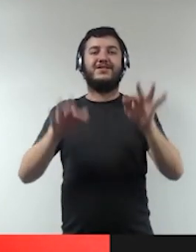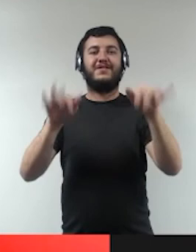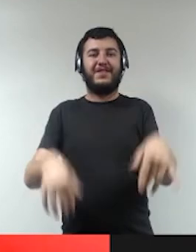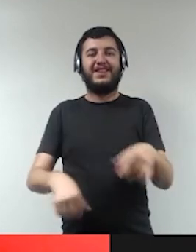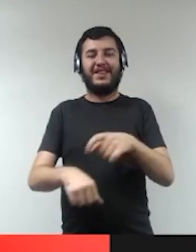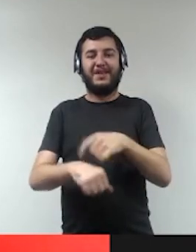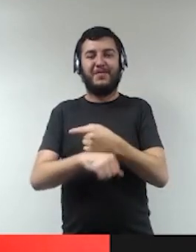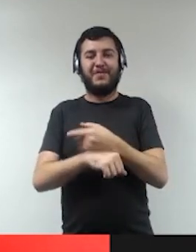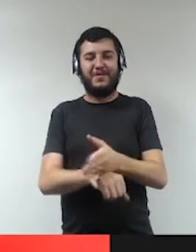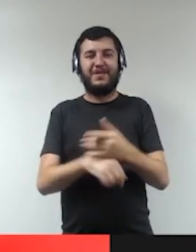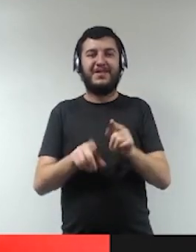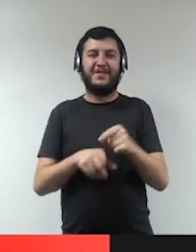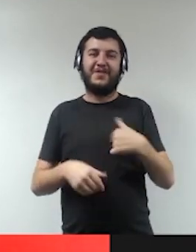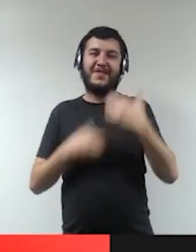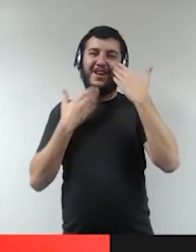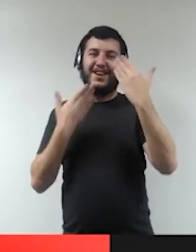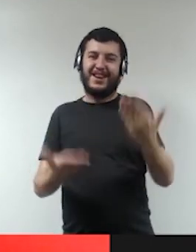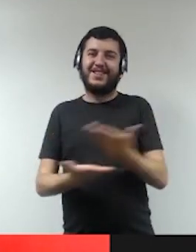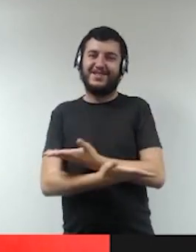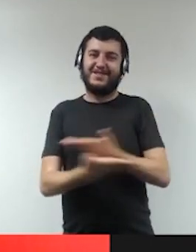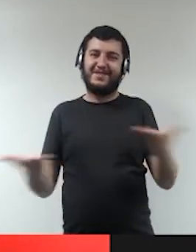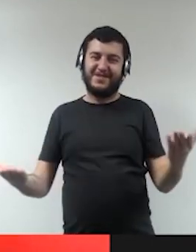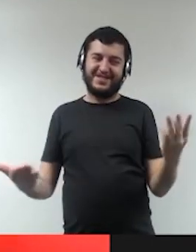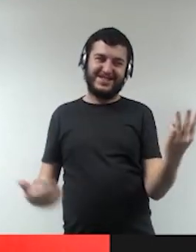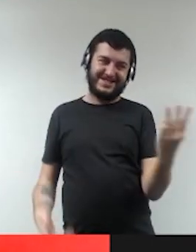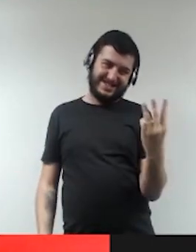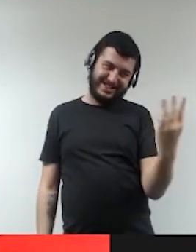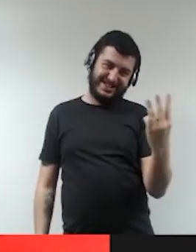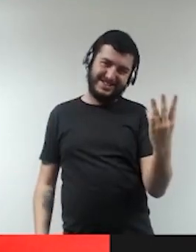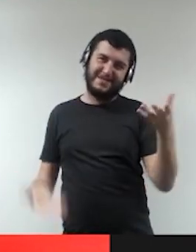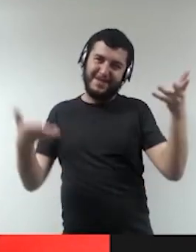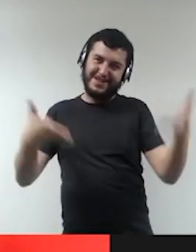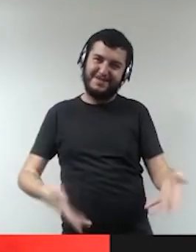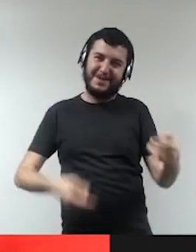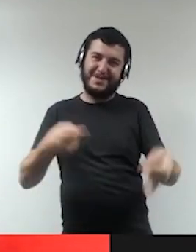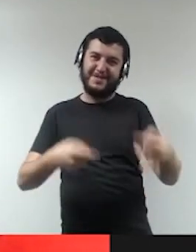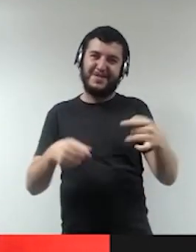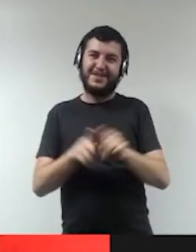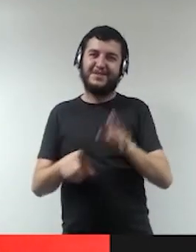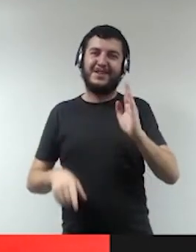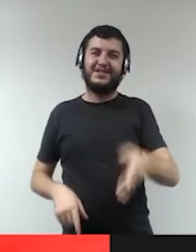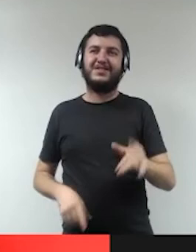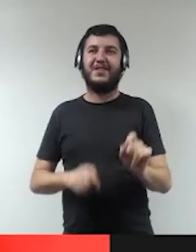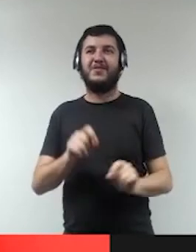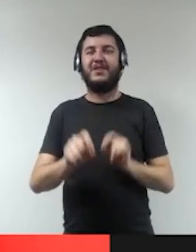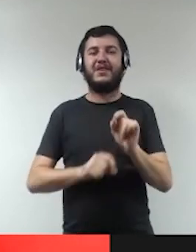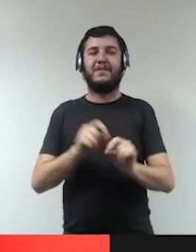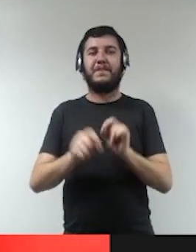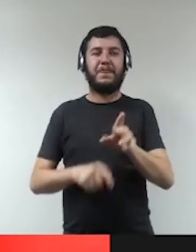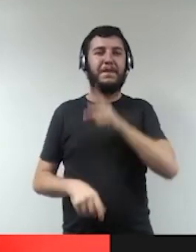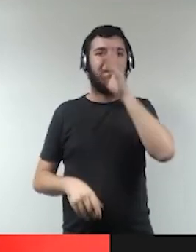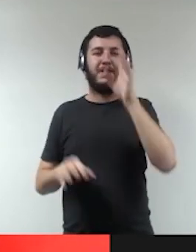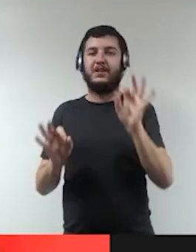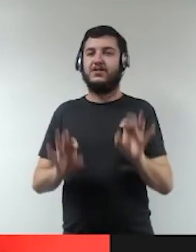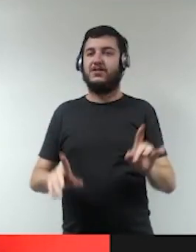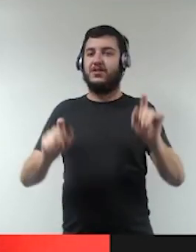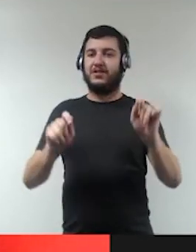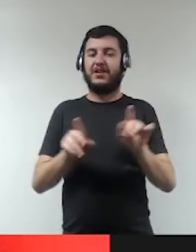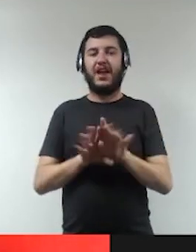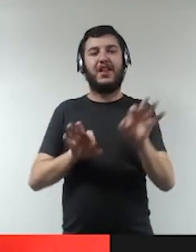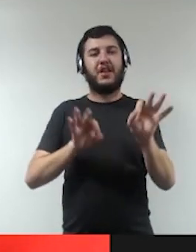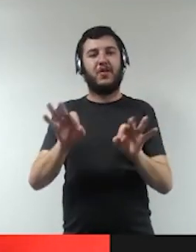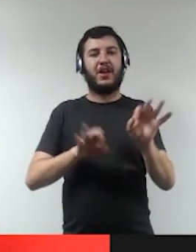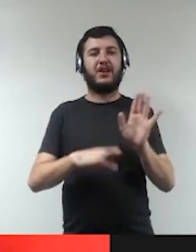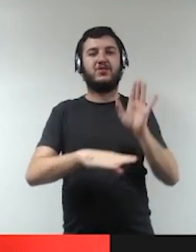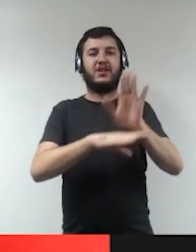está se esgotando. Eu gostaria de agradecer muito a vocês três, que abrilhantaram, de fato, sem nenhum exagero, esse painel.